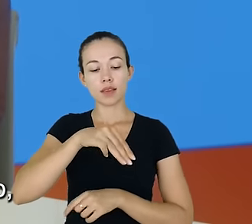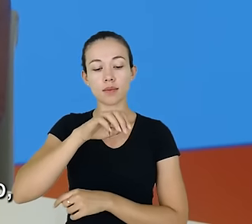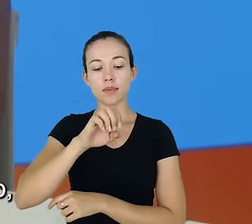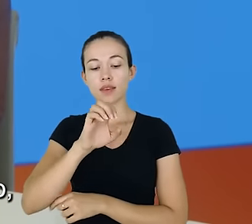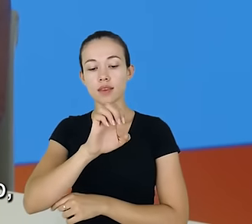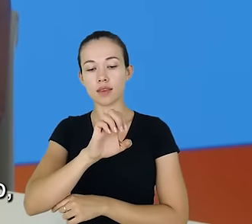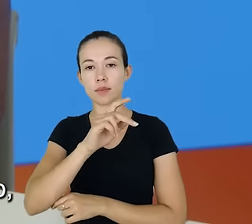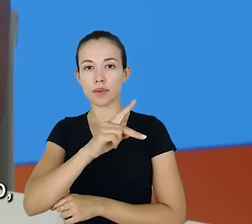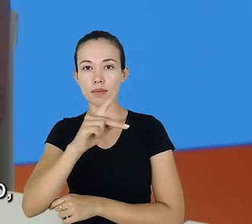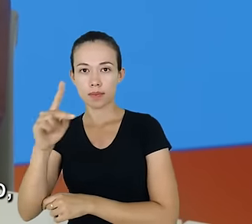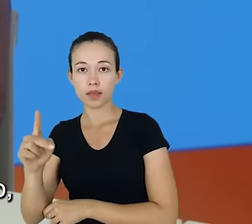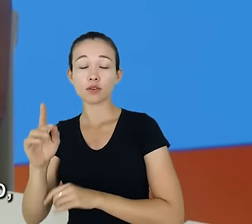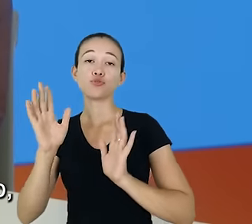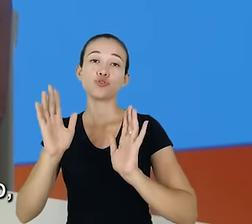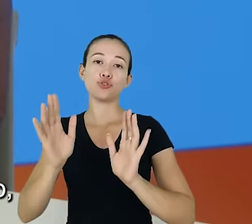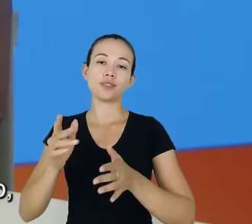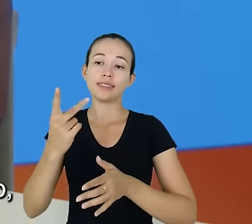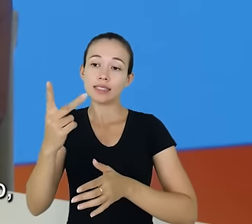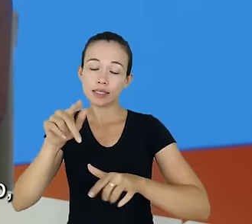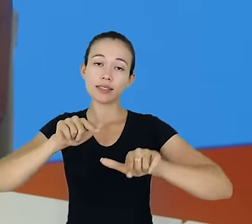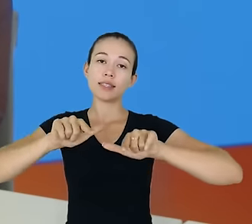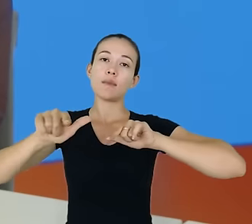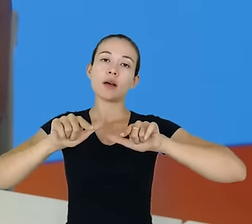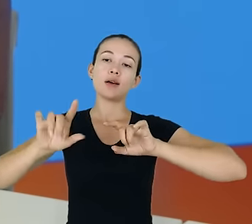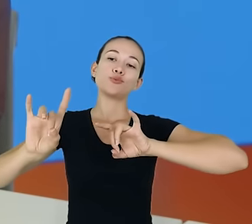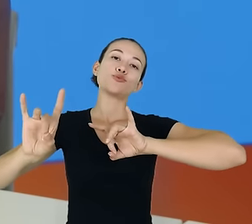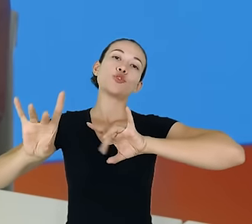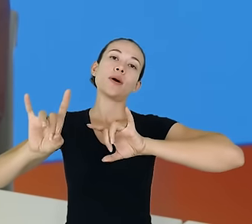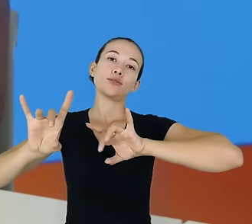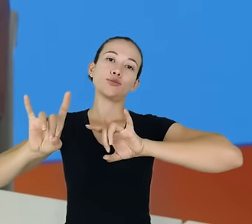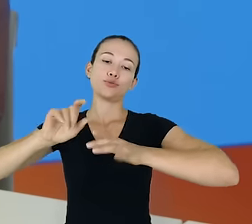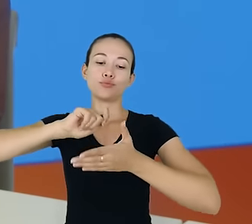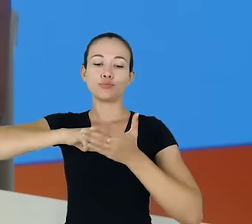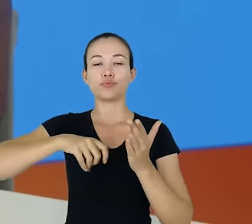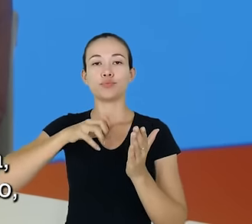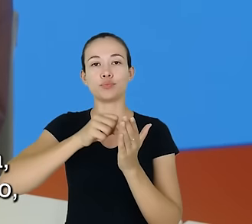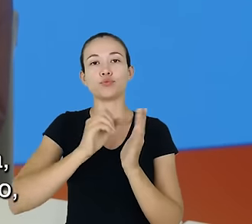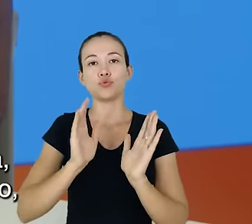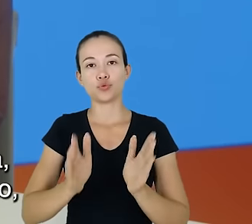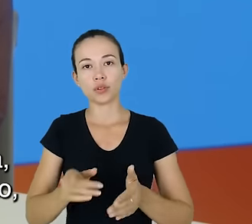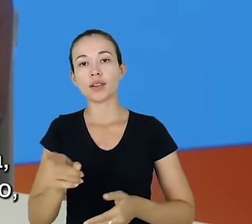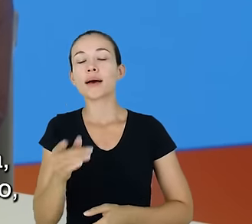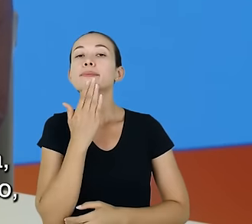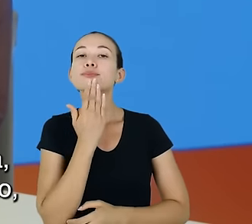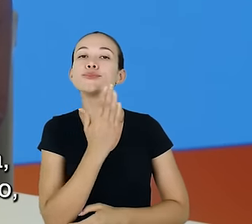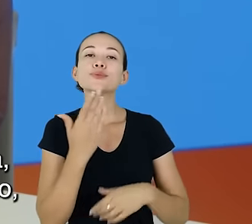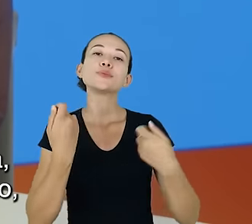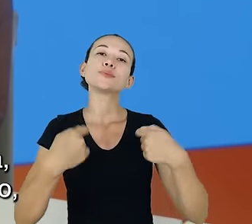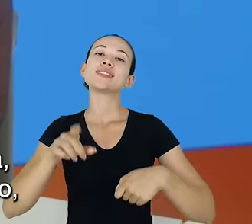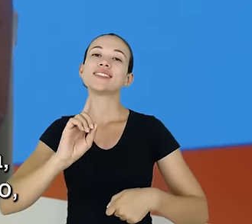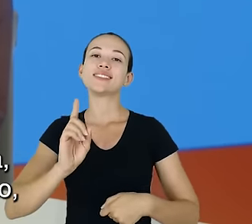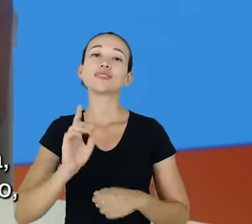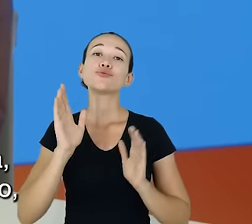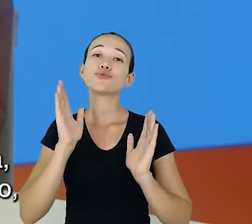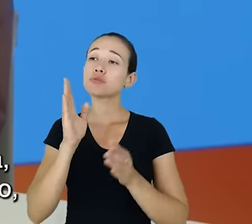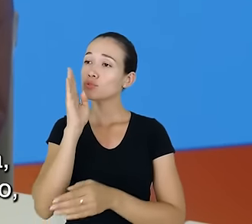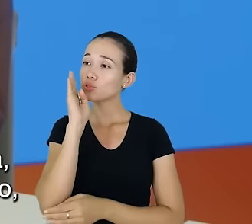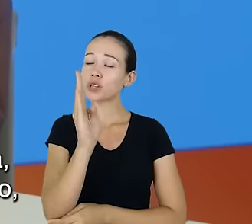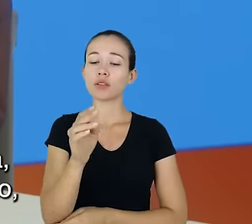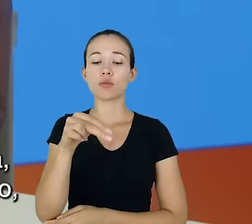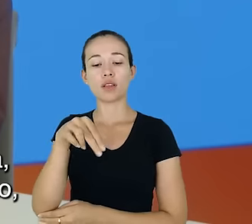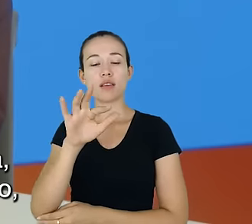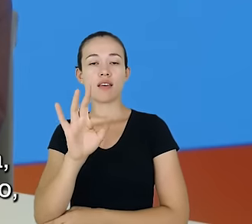credenciamento automático de ofício né não precisa fazer solicitação em tese você já sai emitindo a nota e o